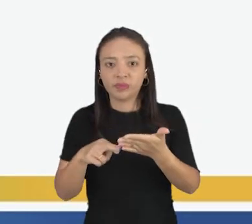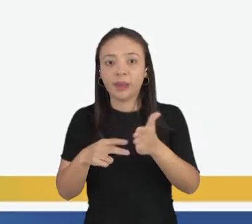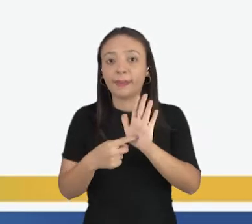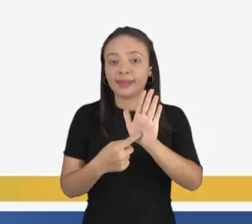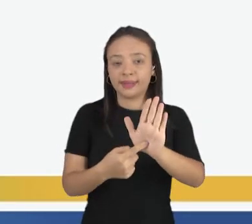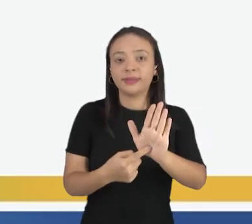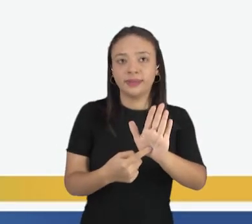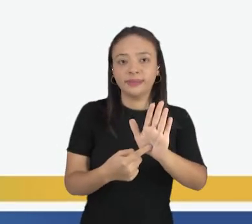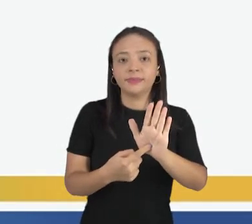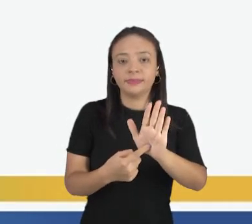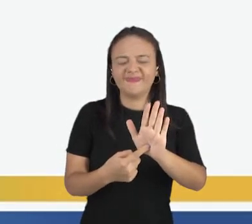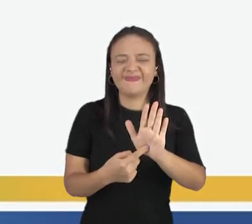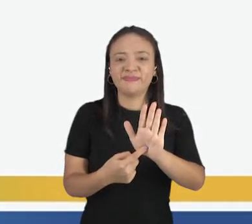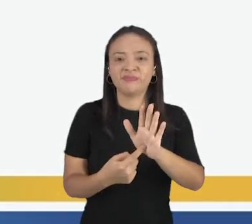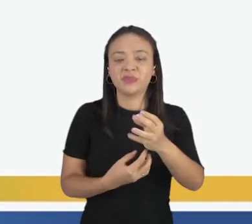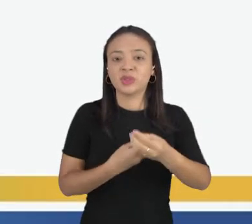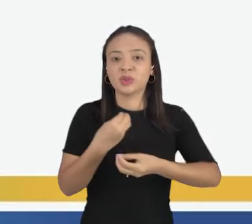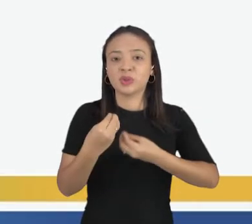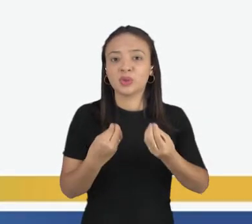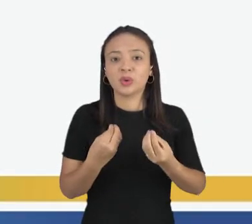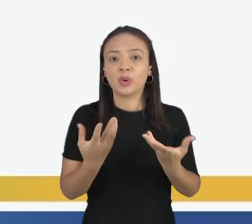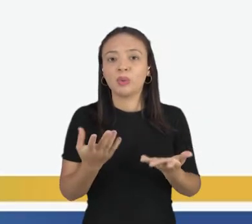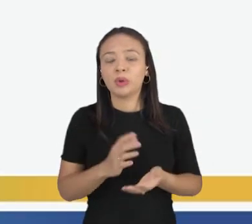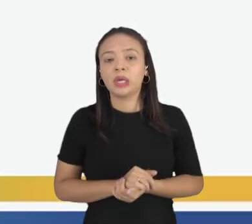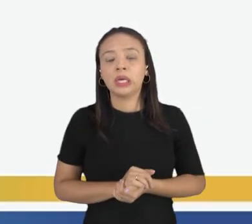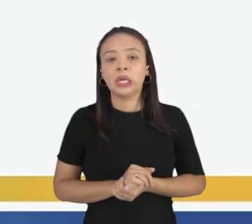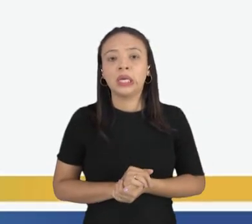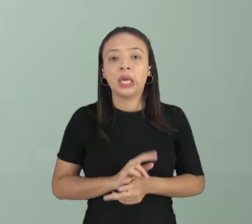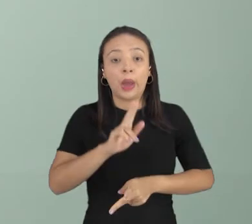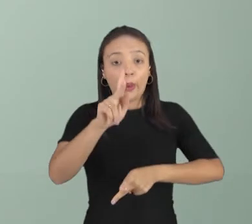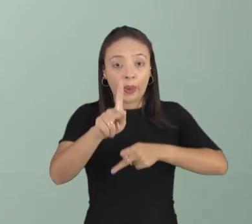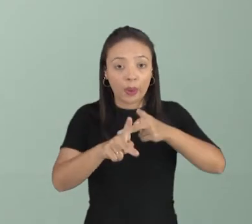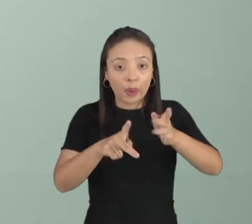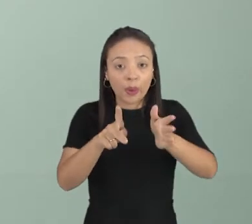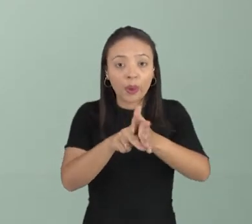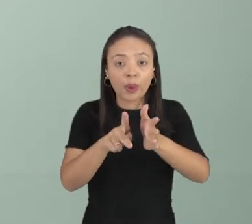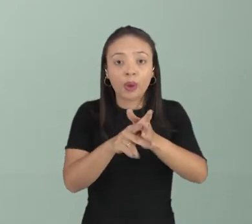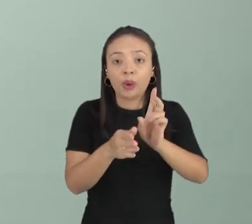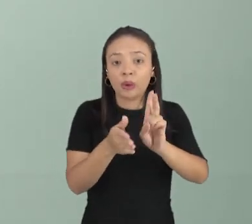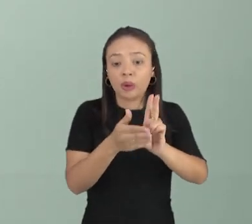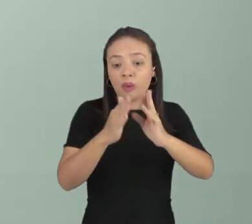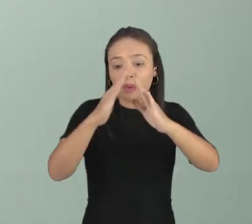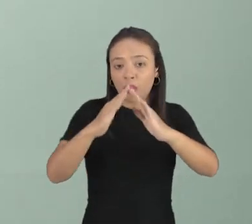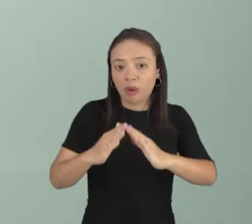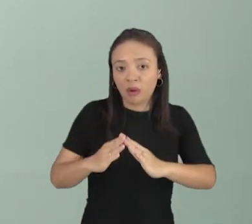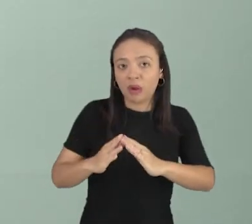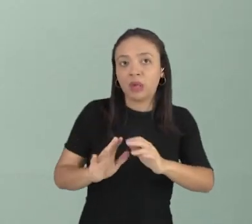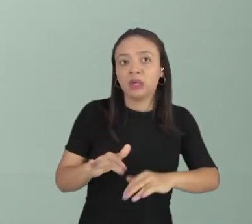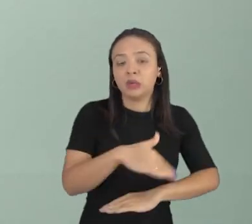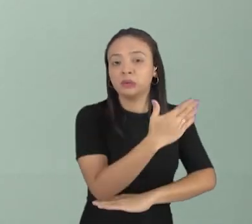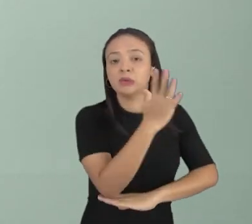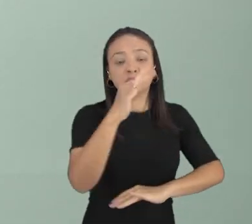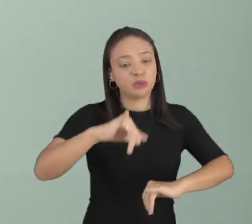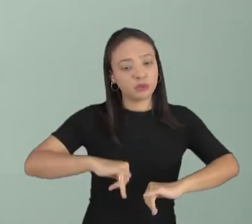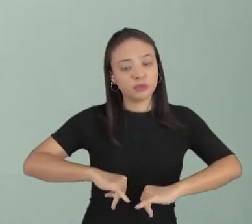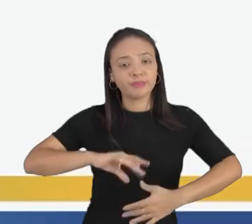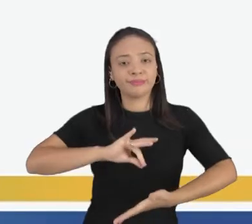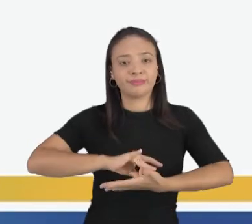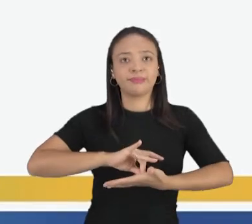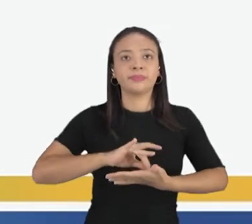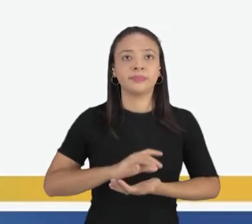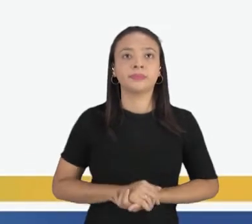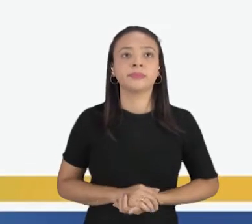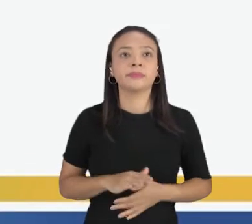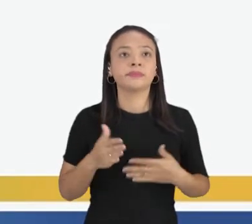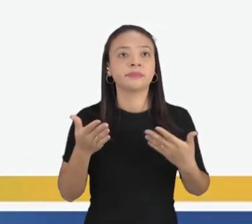então, como essa população indígena que morava na floresta, ela sofreu nesse período, ok, pessoal?